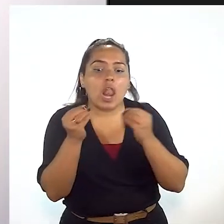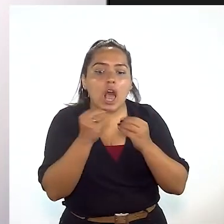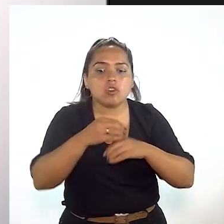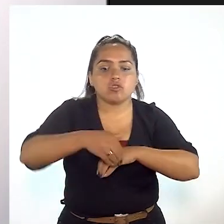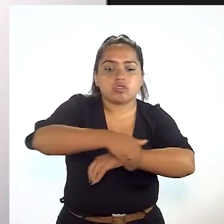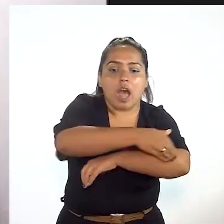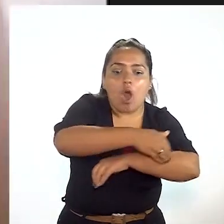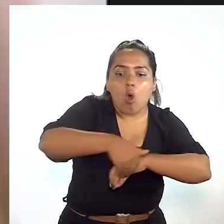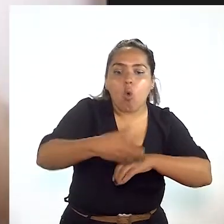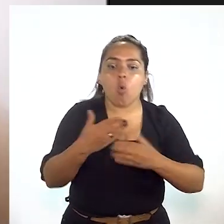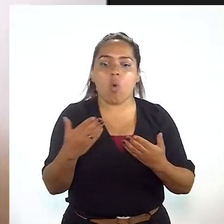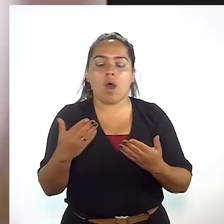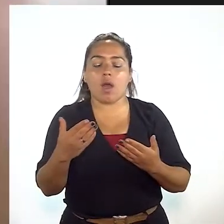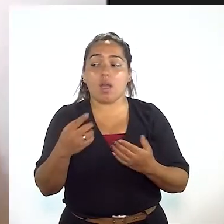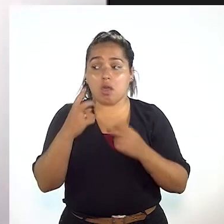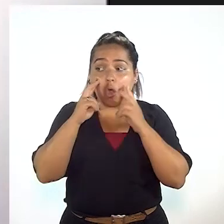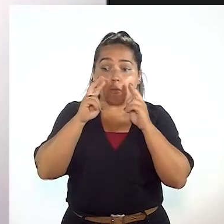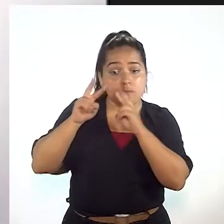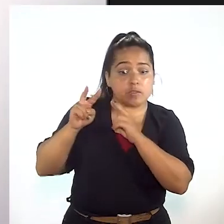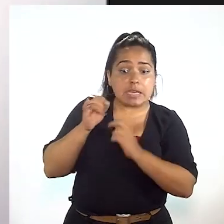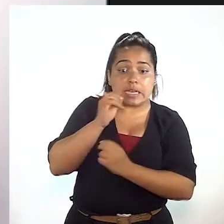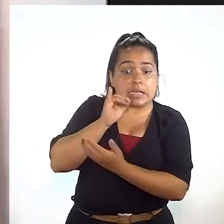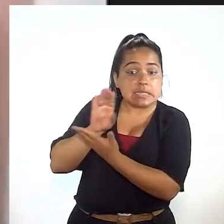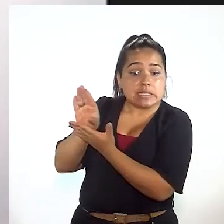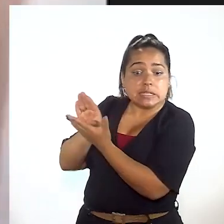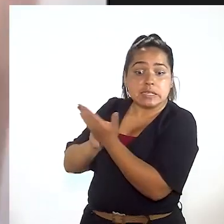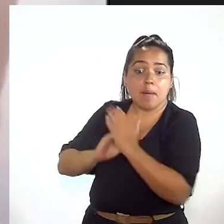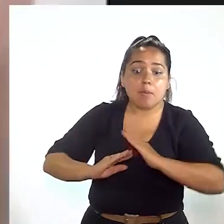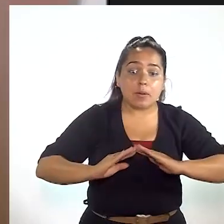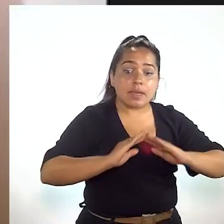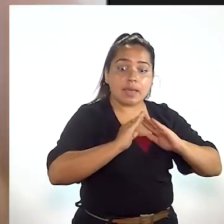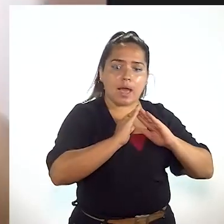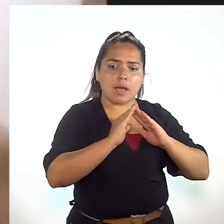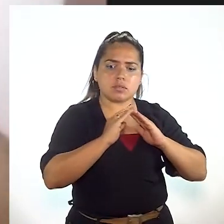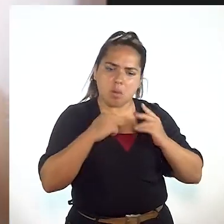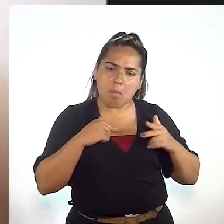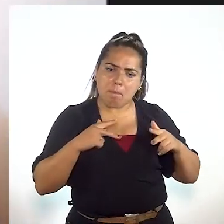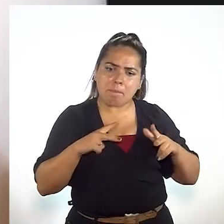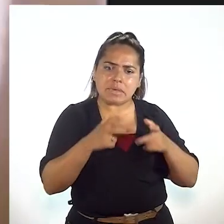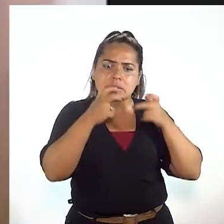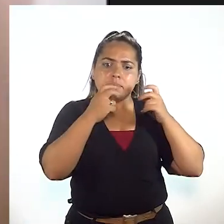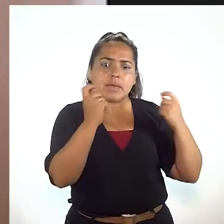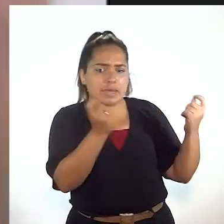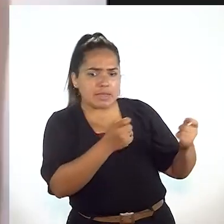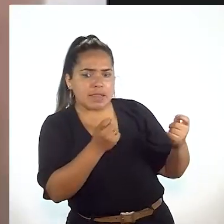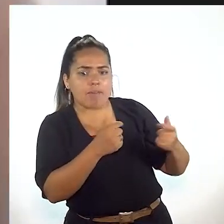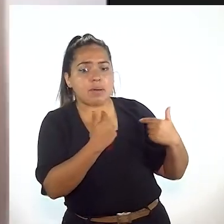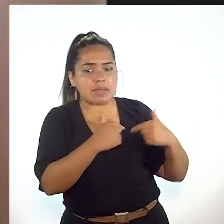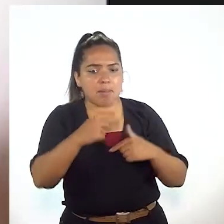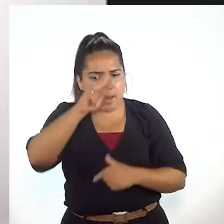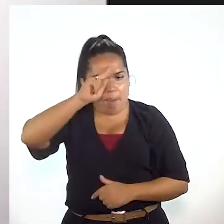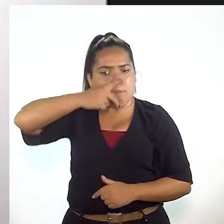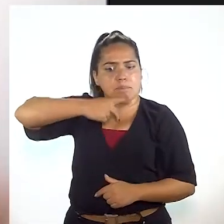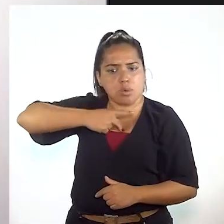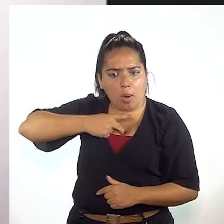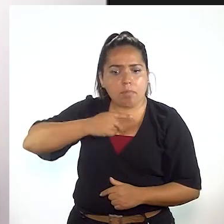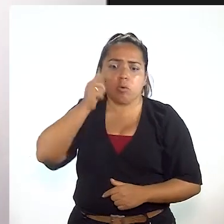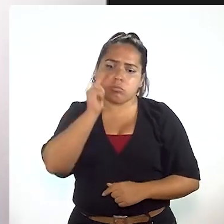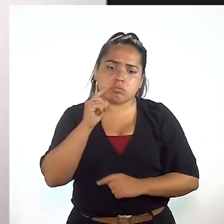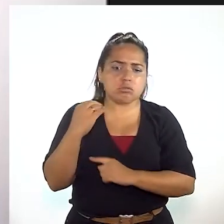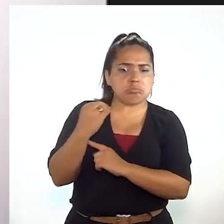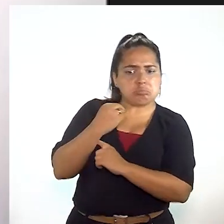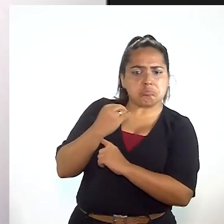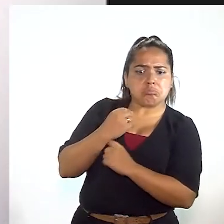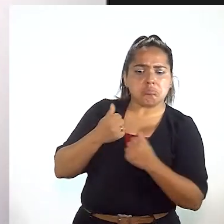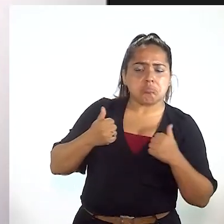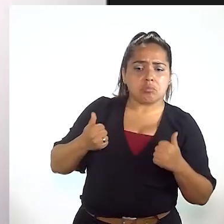na barraquinha, vendendo um salgado na rua, então isso eu fui vendo esse exemplo em casa de que a autonomia era possível e era possível